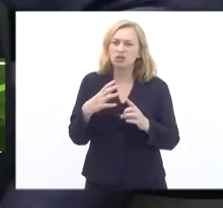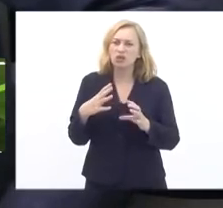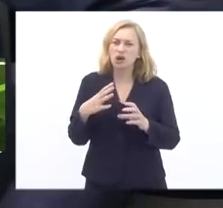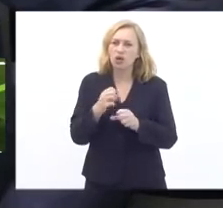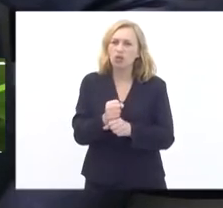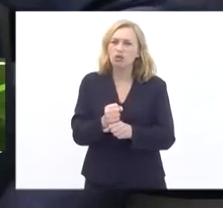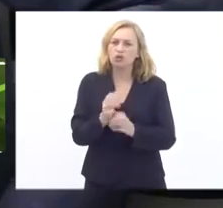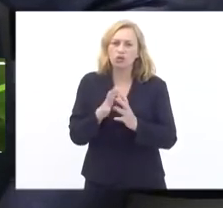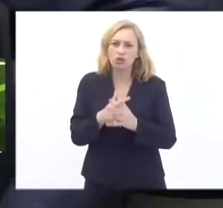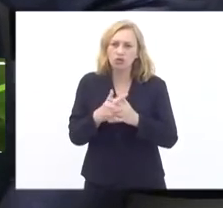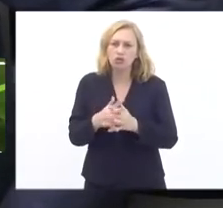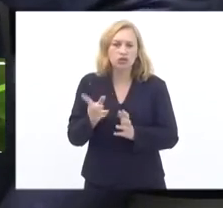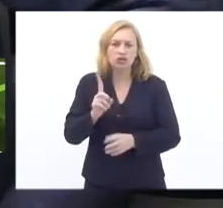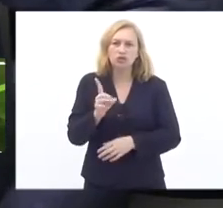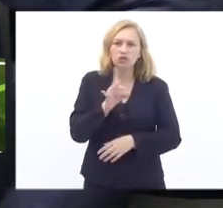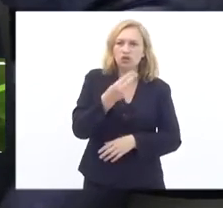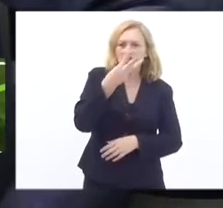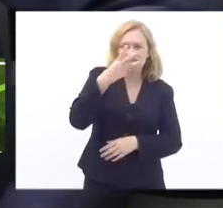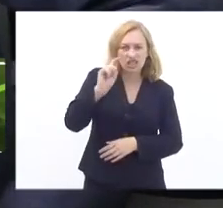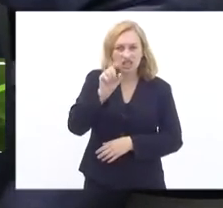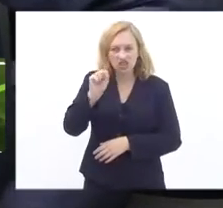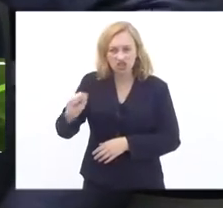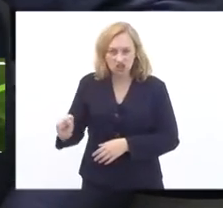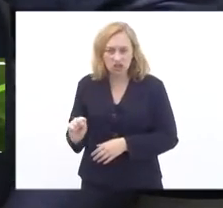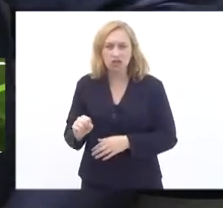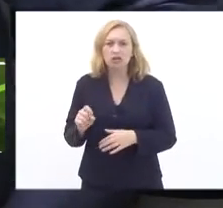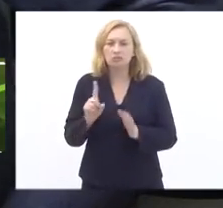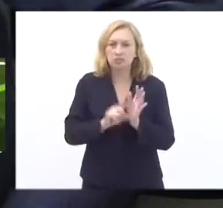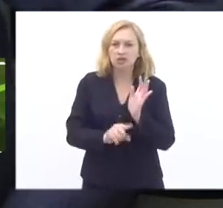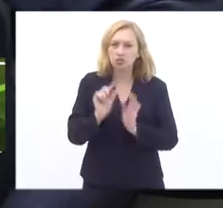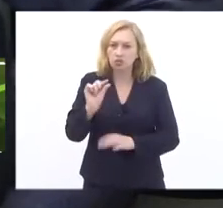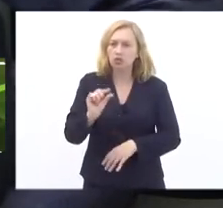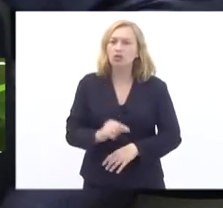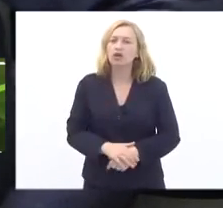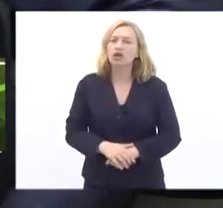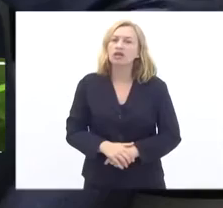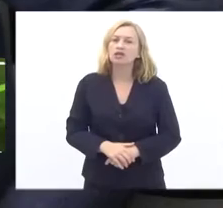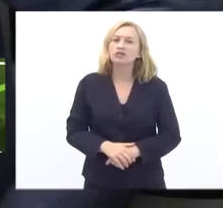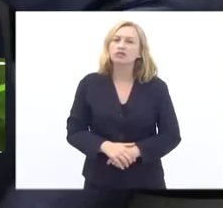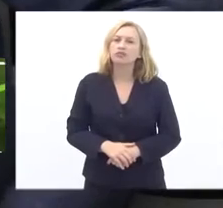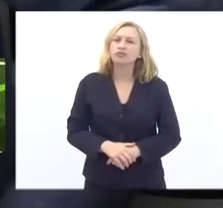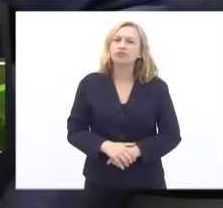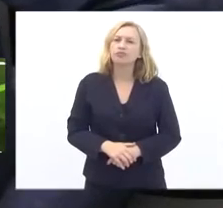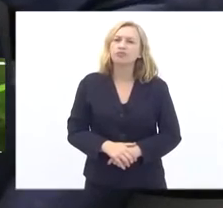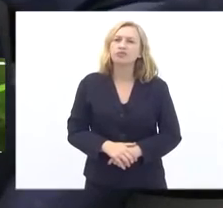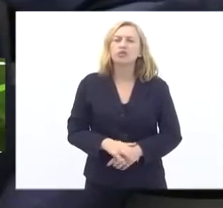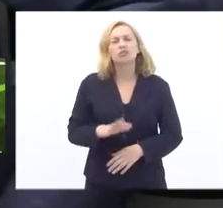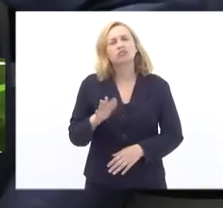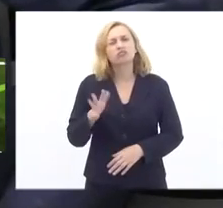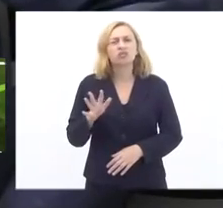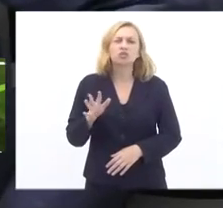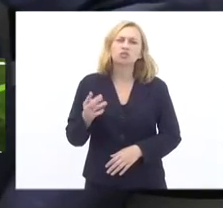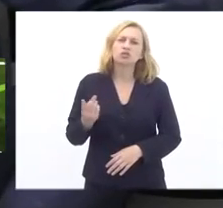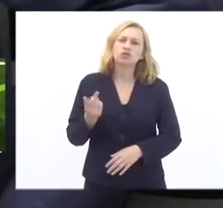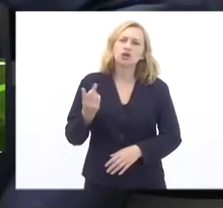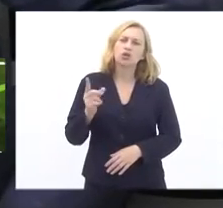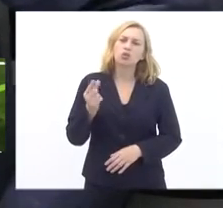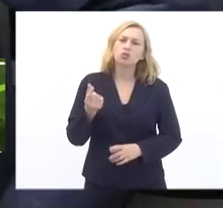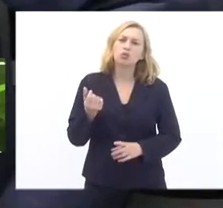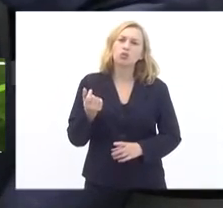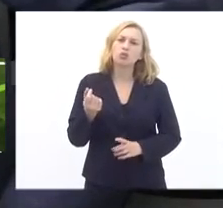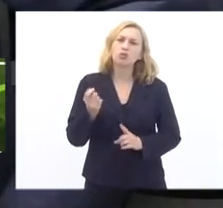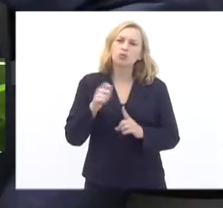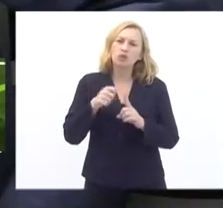não são 30 dias médios, né? Um pouco menos. E aí, isso dá um valor por mês que